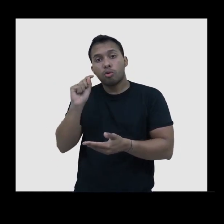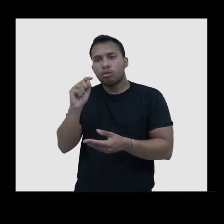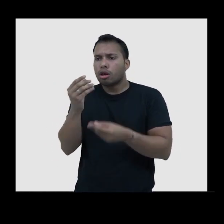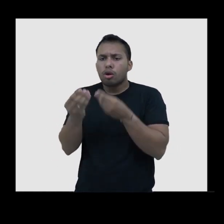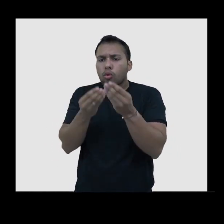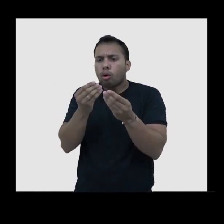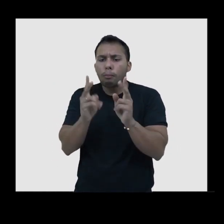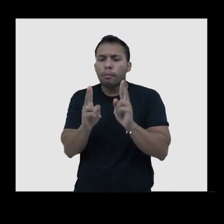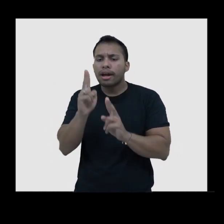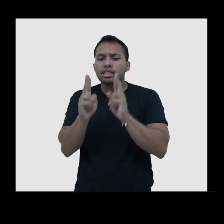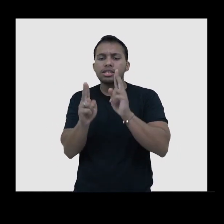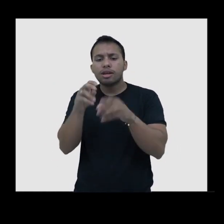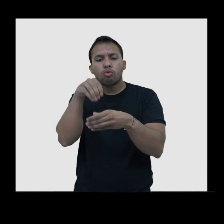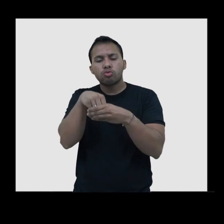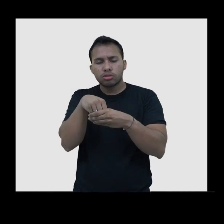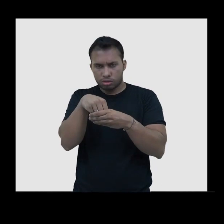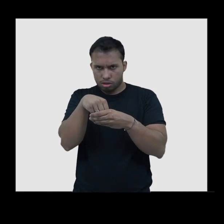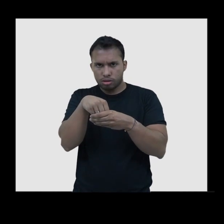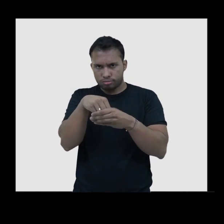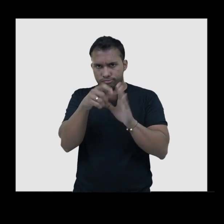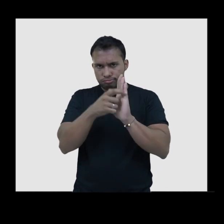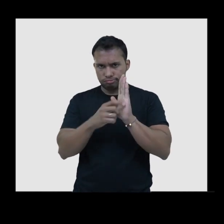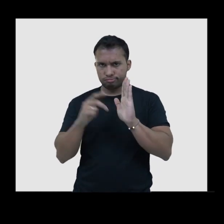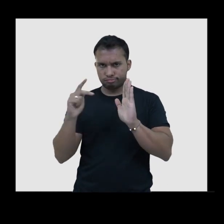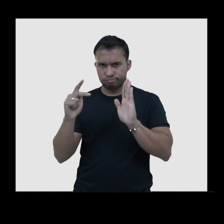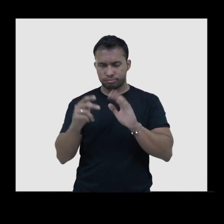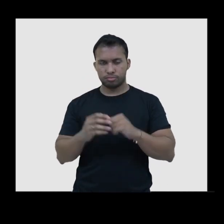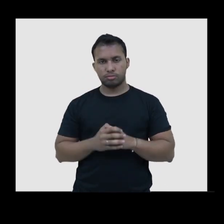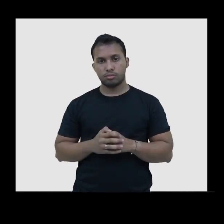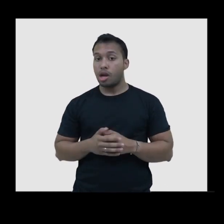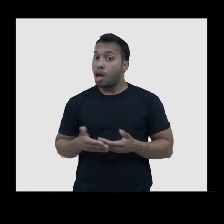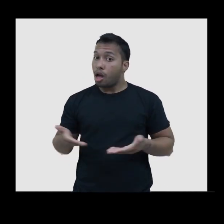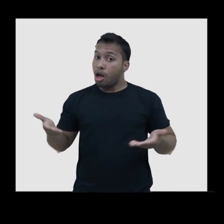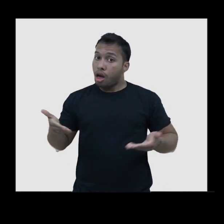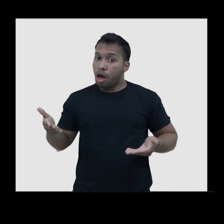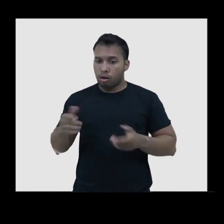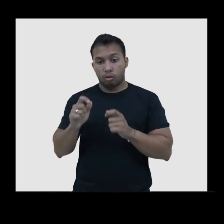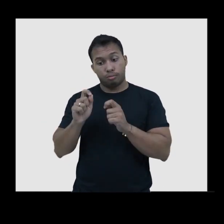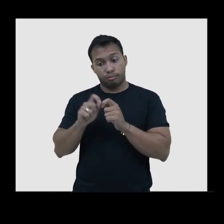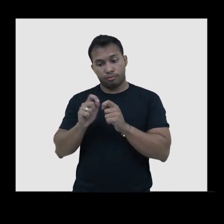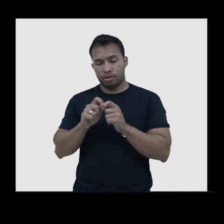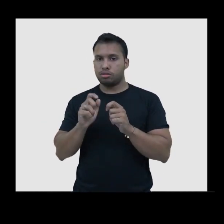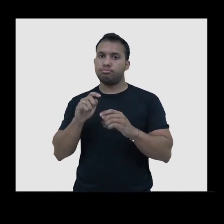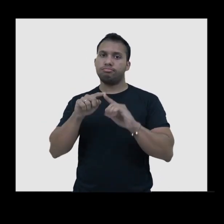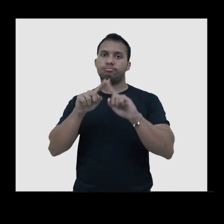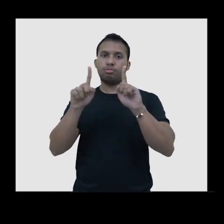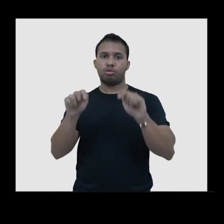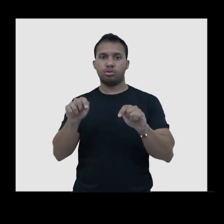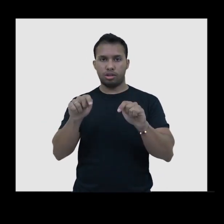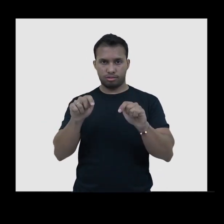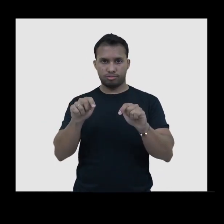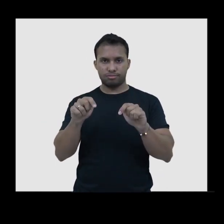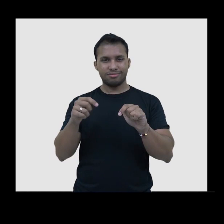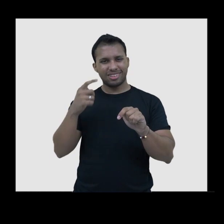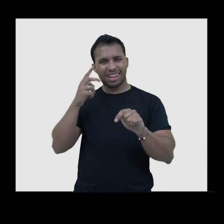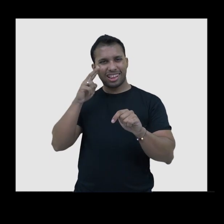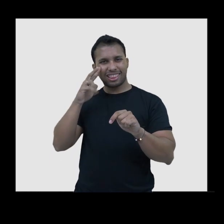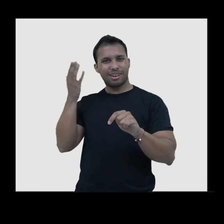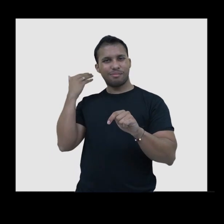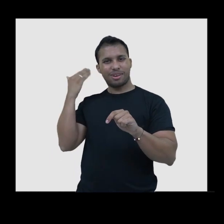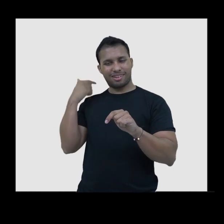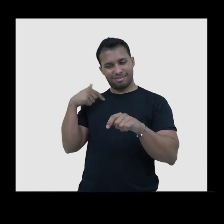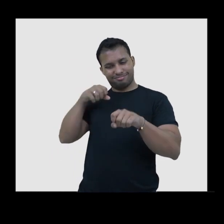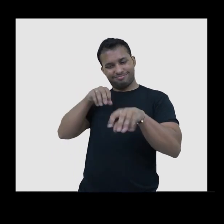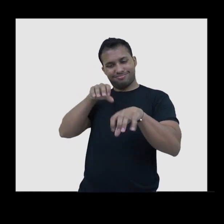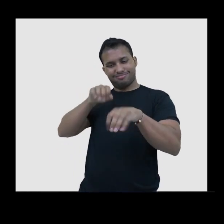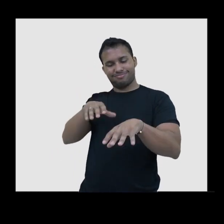de como funciona a edição com o Premiere. Agora vamos fazer um projeto do início ao fim, pondo em prática assim, tudo